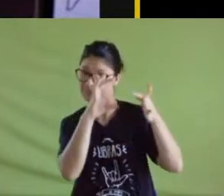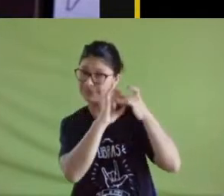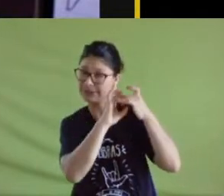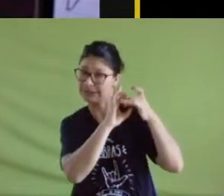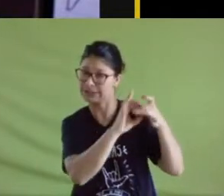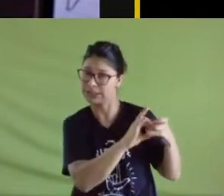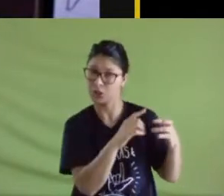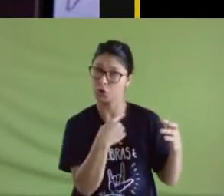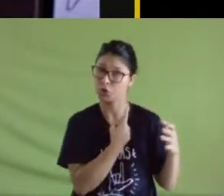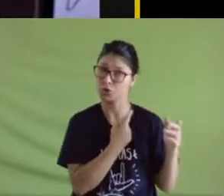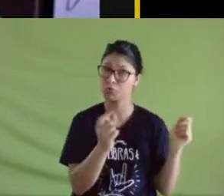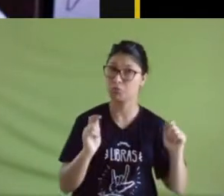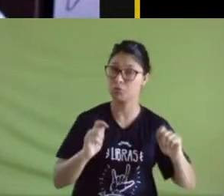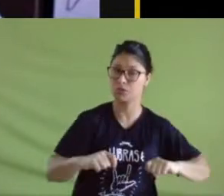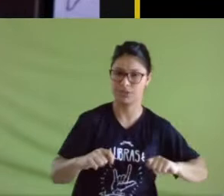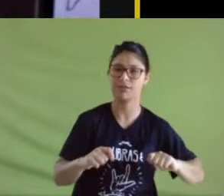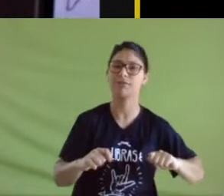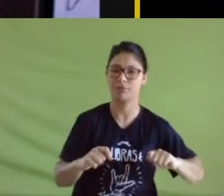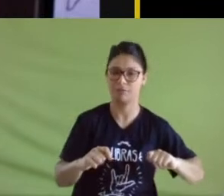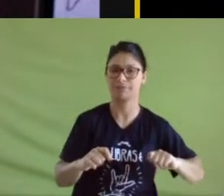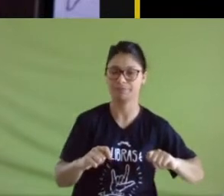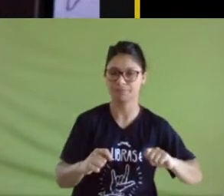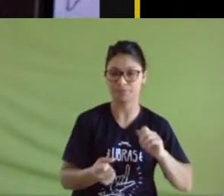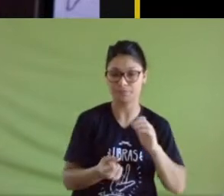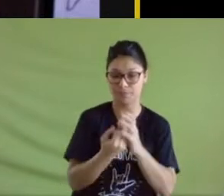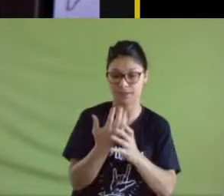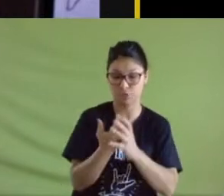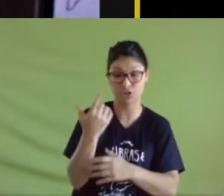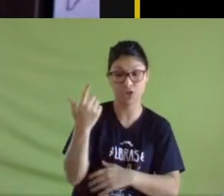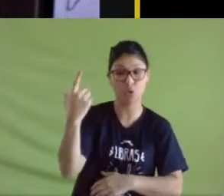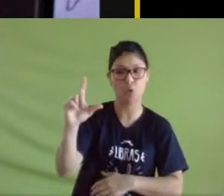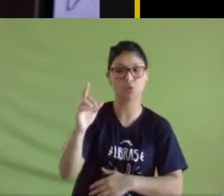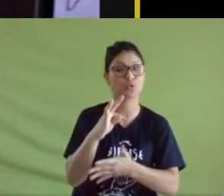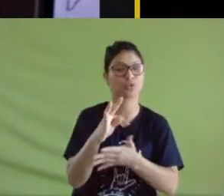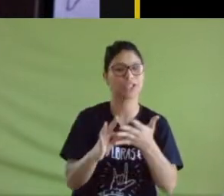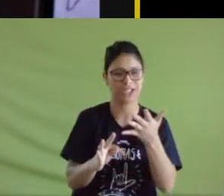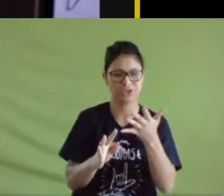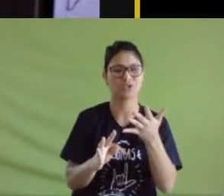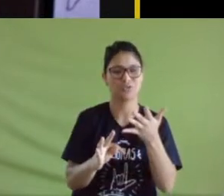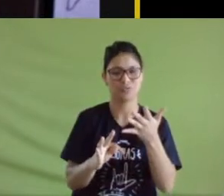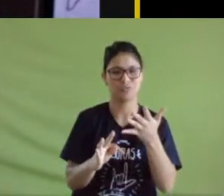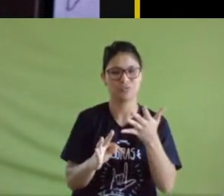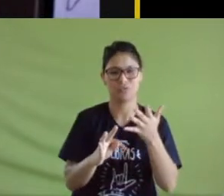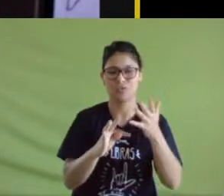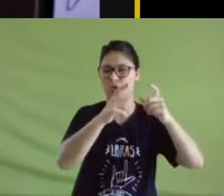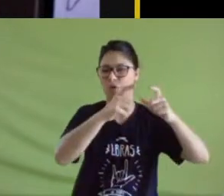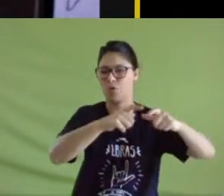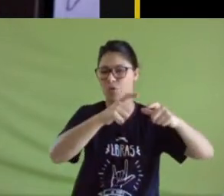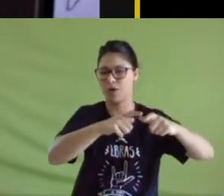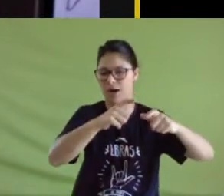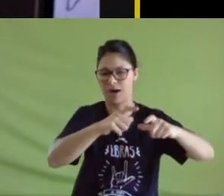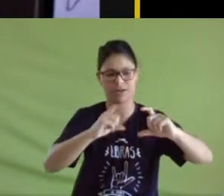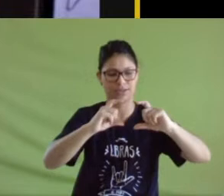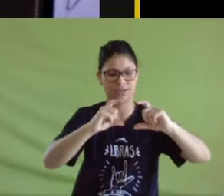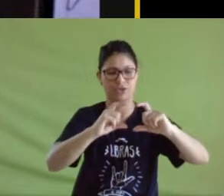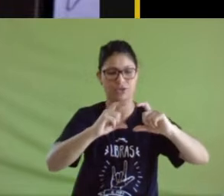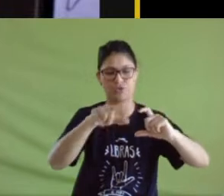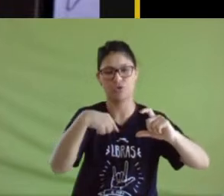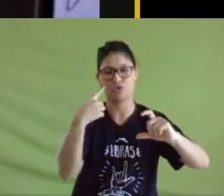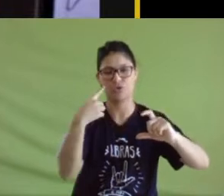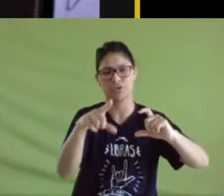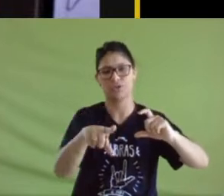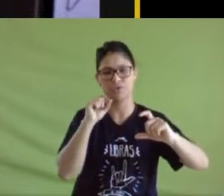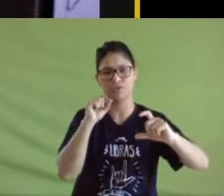gente também produzir um outro texto que ocuparia o lugar do trecho que a gente